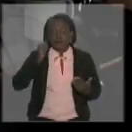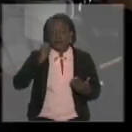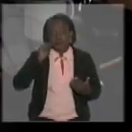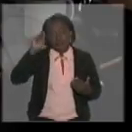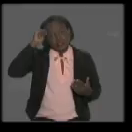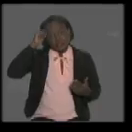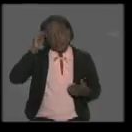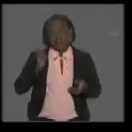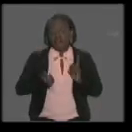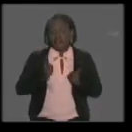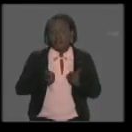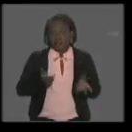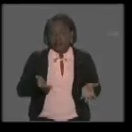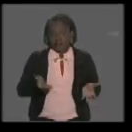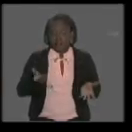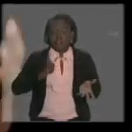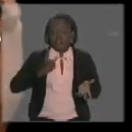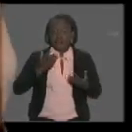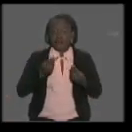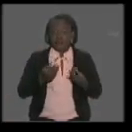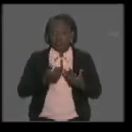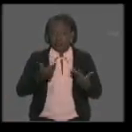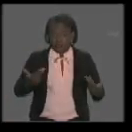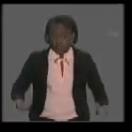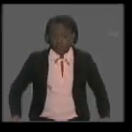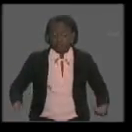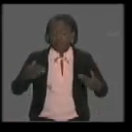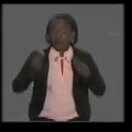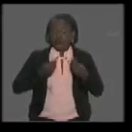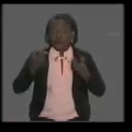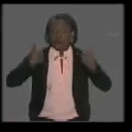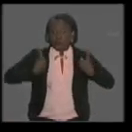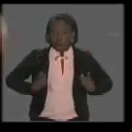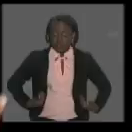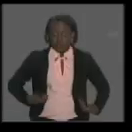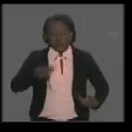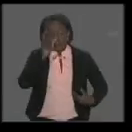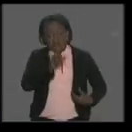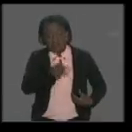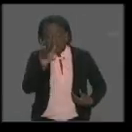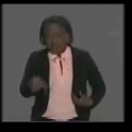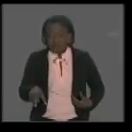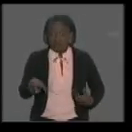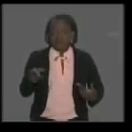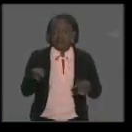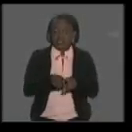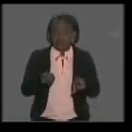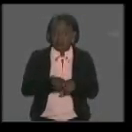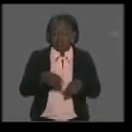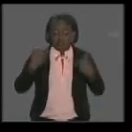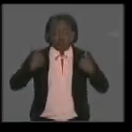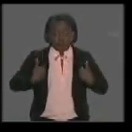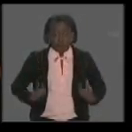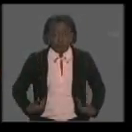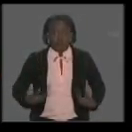trans negra, né? Então muitas das questões de como o nosso corpo é racializado, né, e de como o nosso corpo